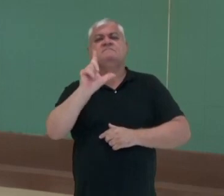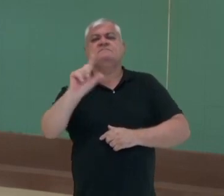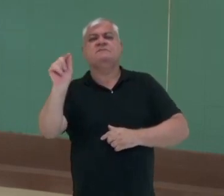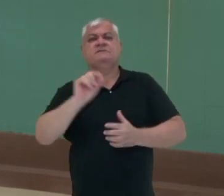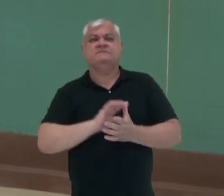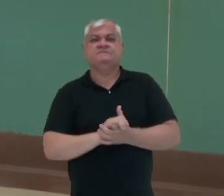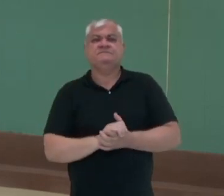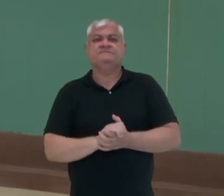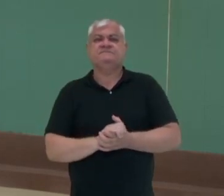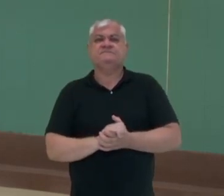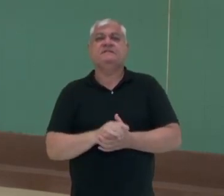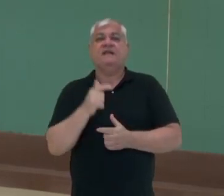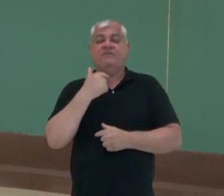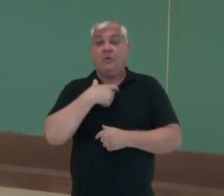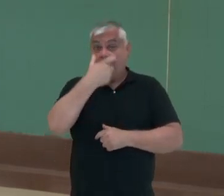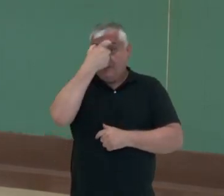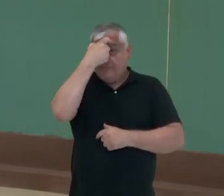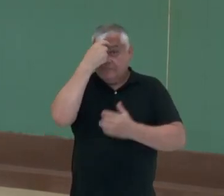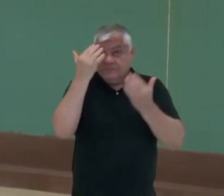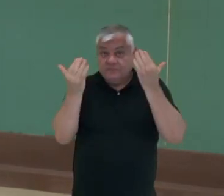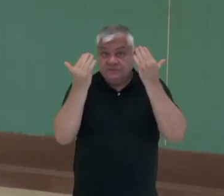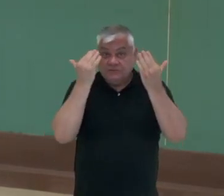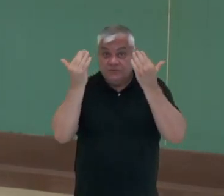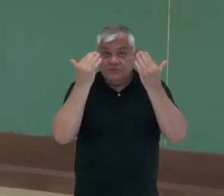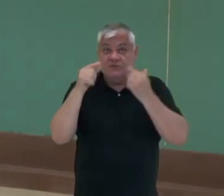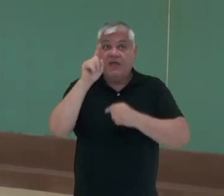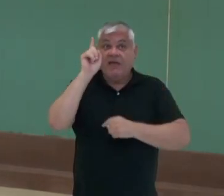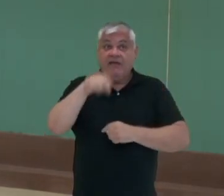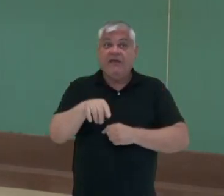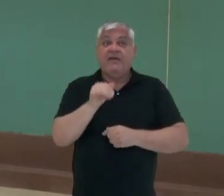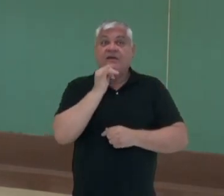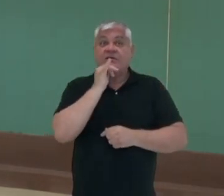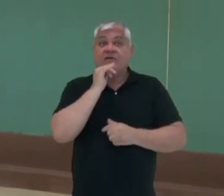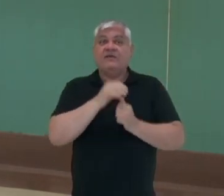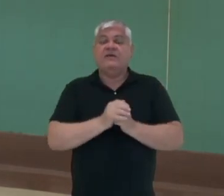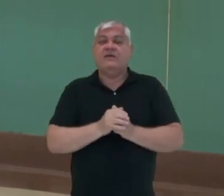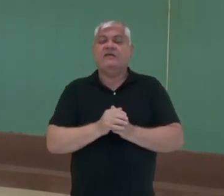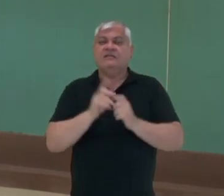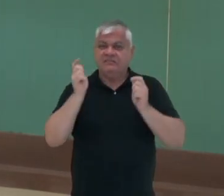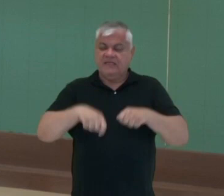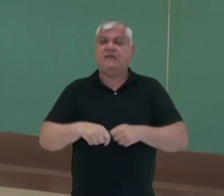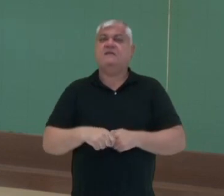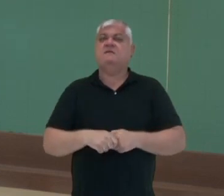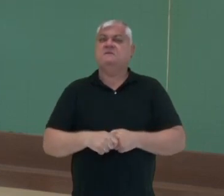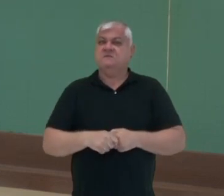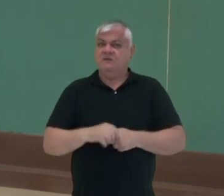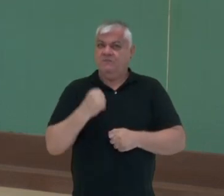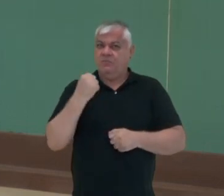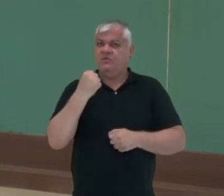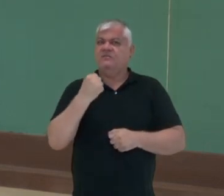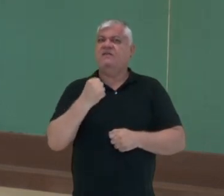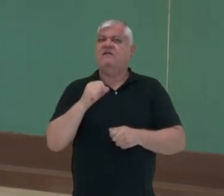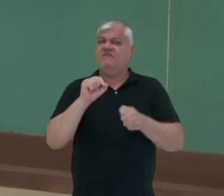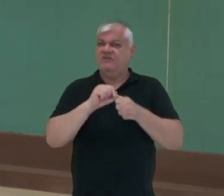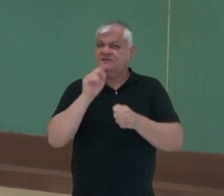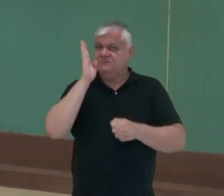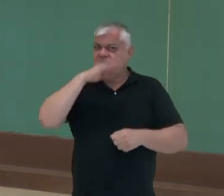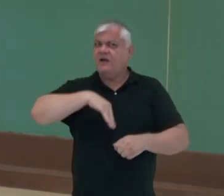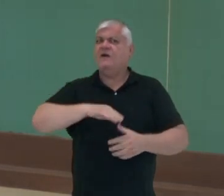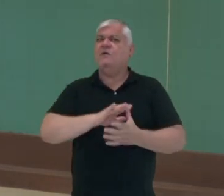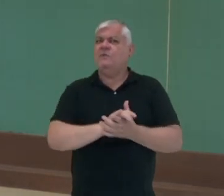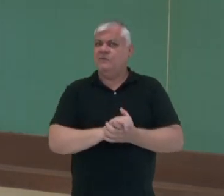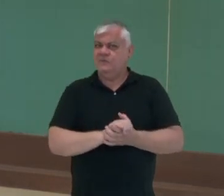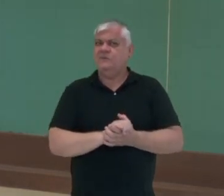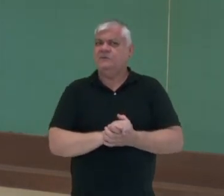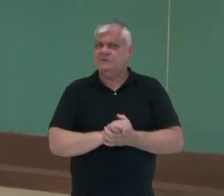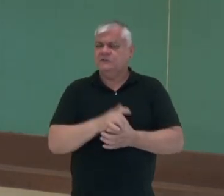viu? Ela viu que a psicologia humana é uma psicologia que, se ela tem o poder das suas mãos, ela pode fazer o mal. Então isso ela chegou com uma